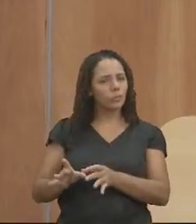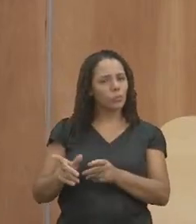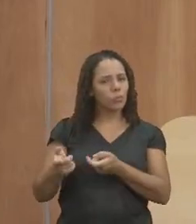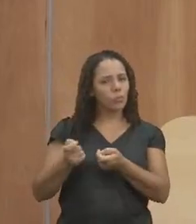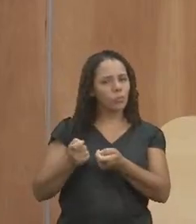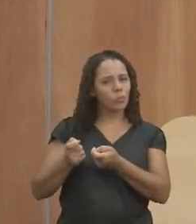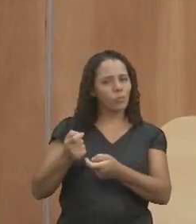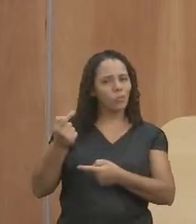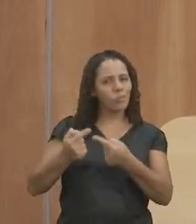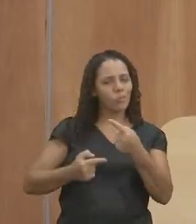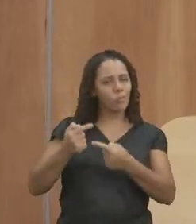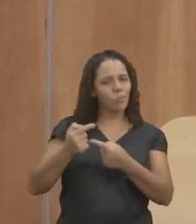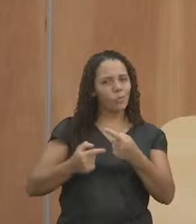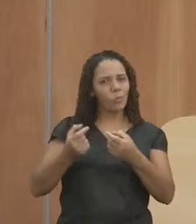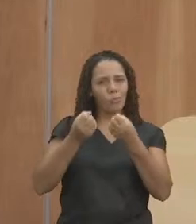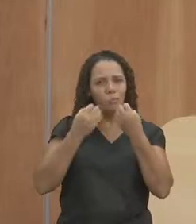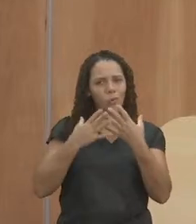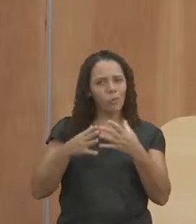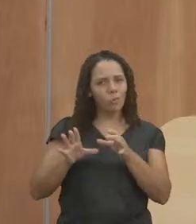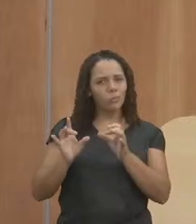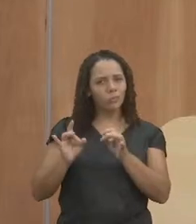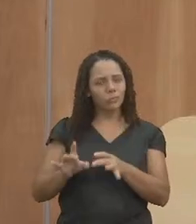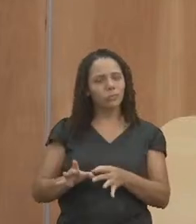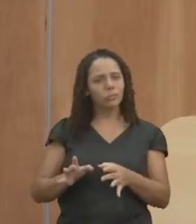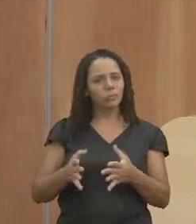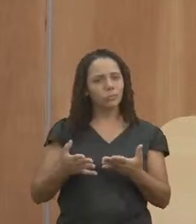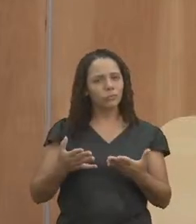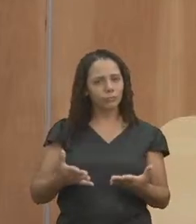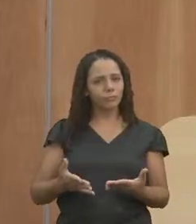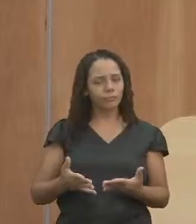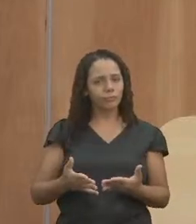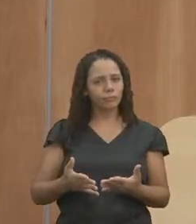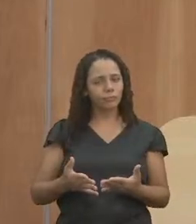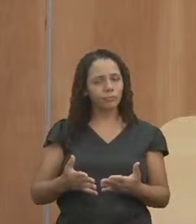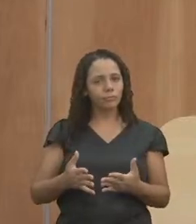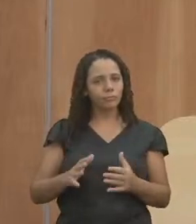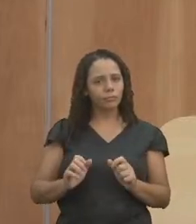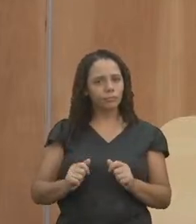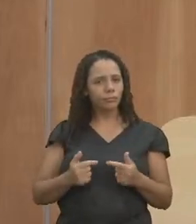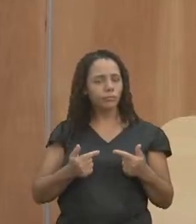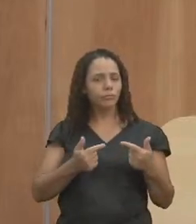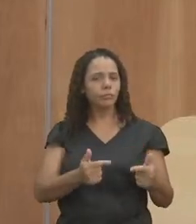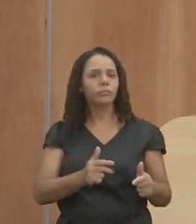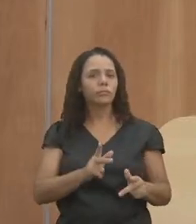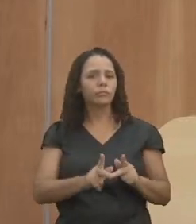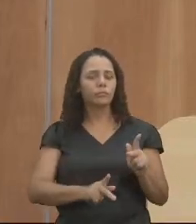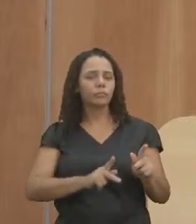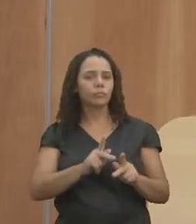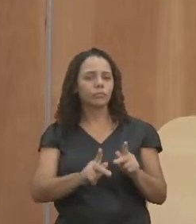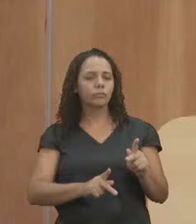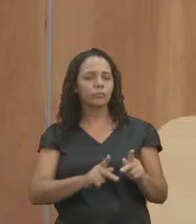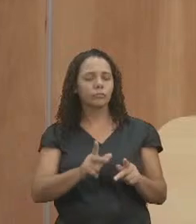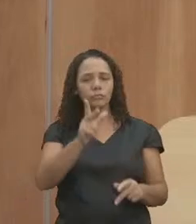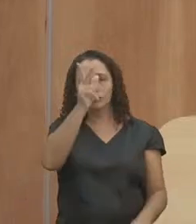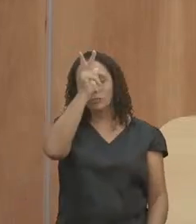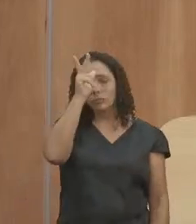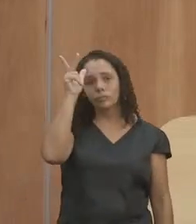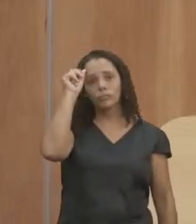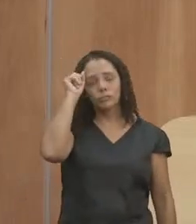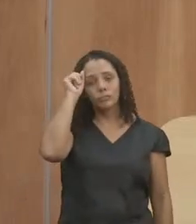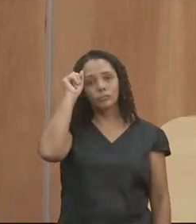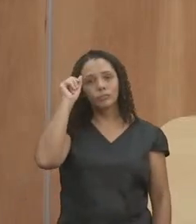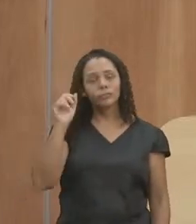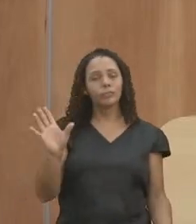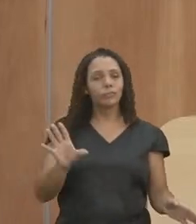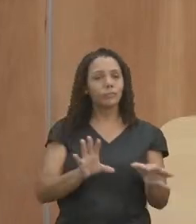fazer um debate propositivo, deixa de trabalhar para defender a população, a Prefeitura tem uma porta